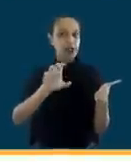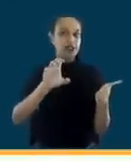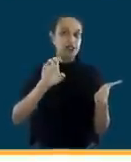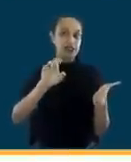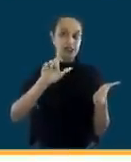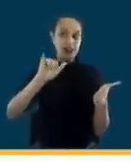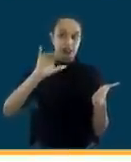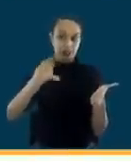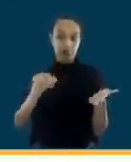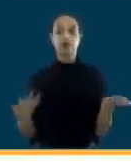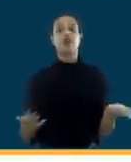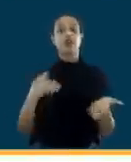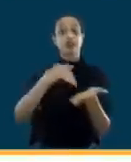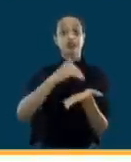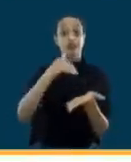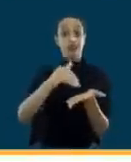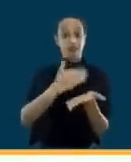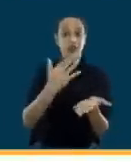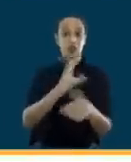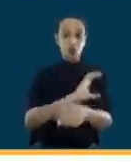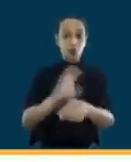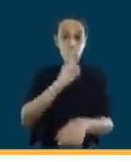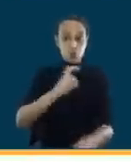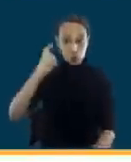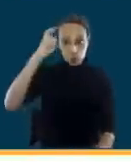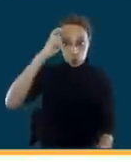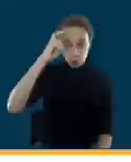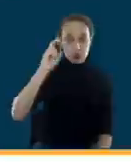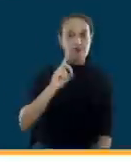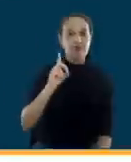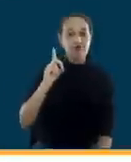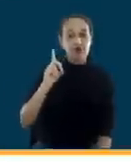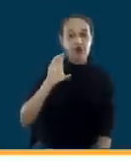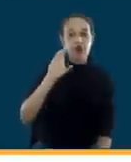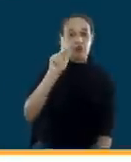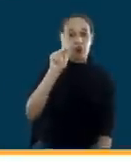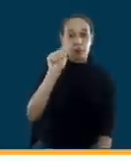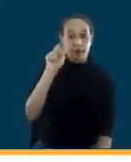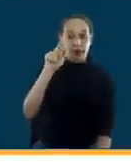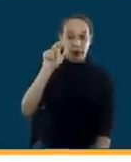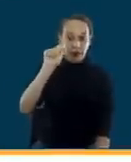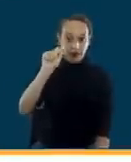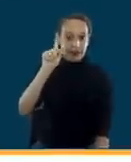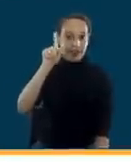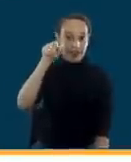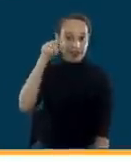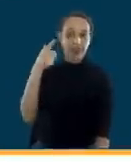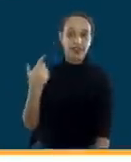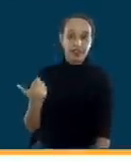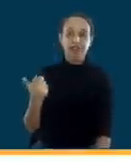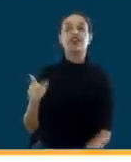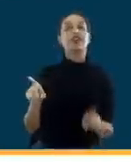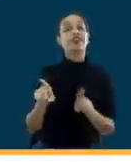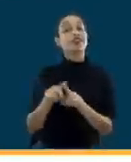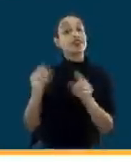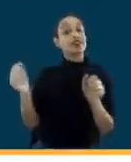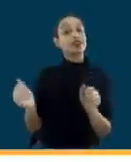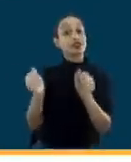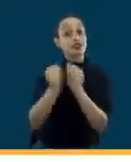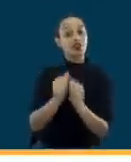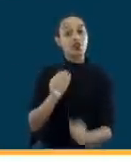a secretária de Cultura do Estado do Pará e presidente do Fórum de Secretários e Dirigentes Estaduais de Cultura, Úrsula